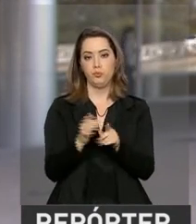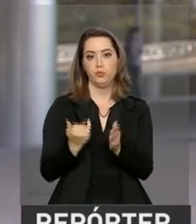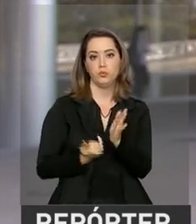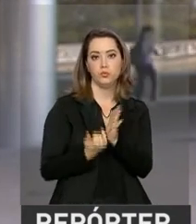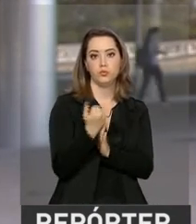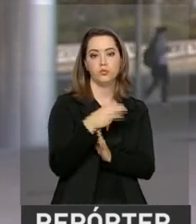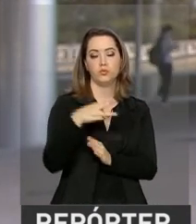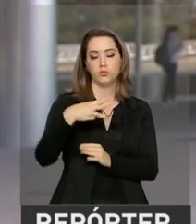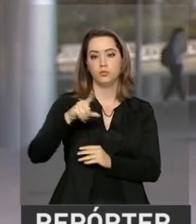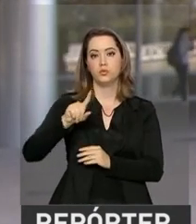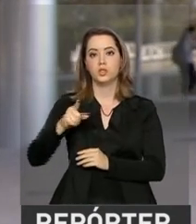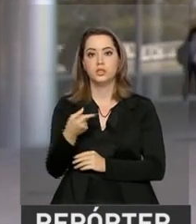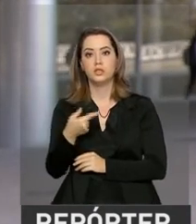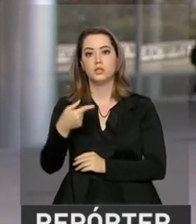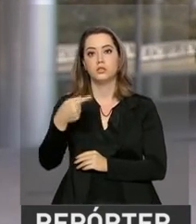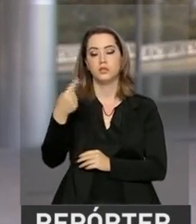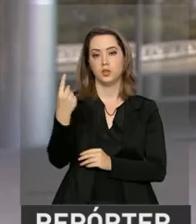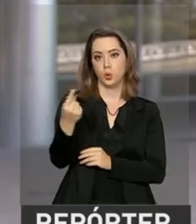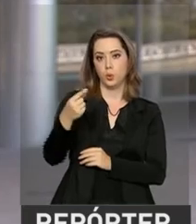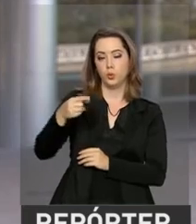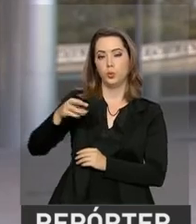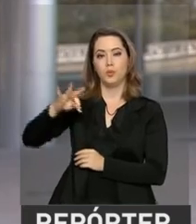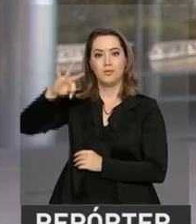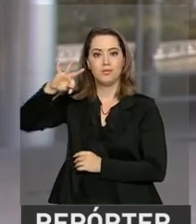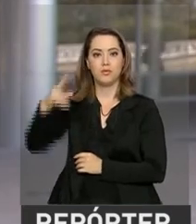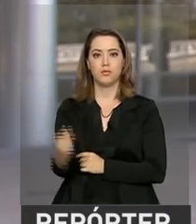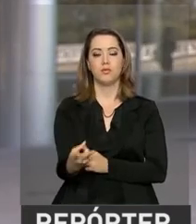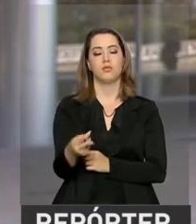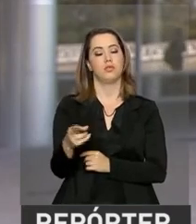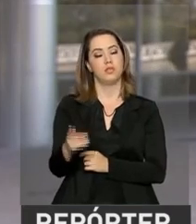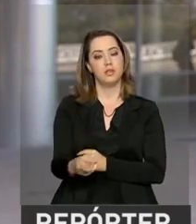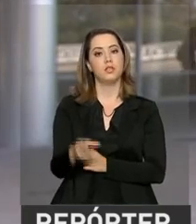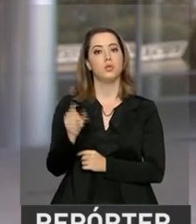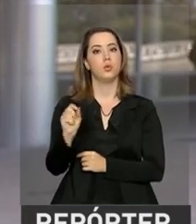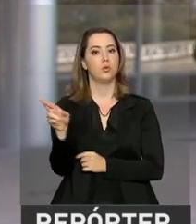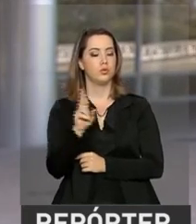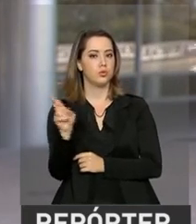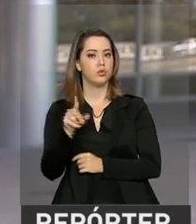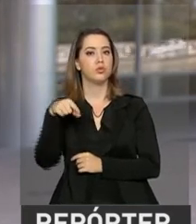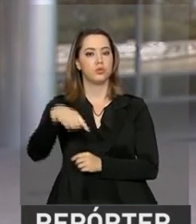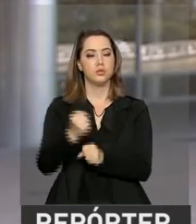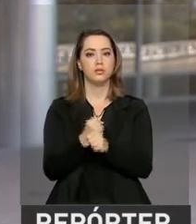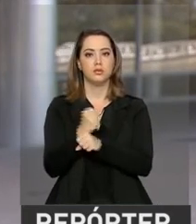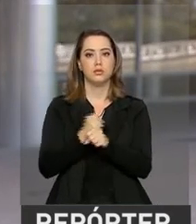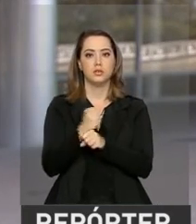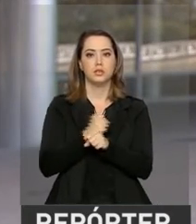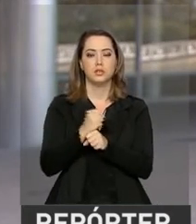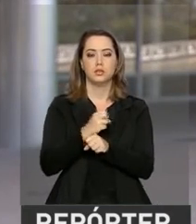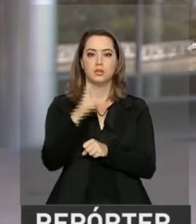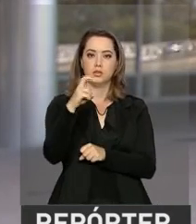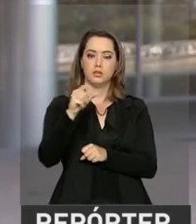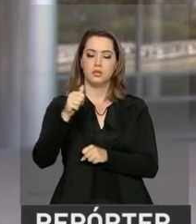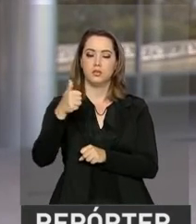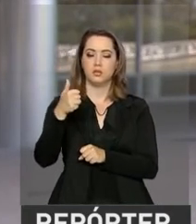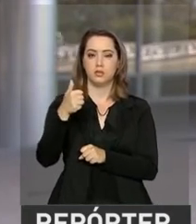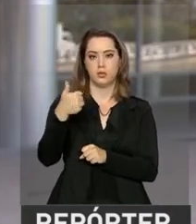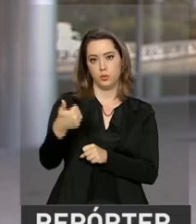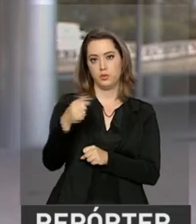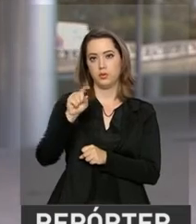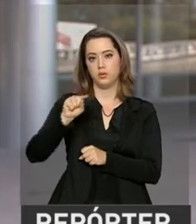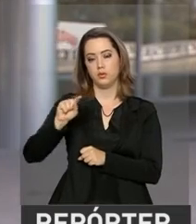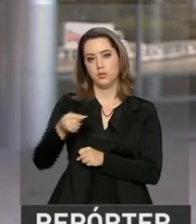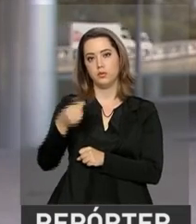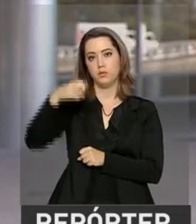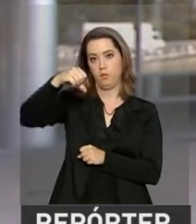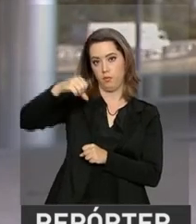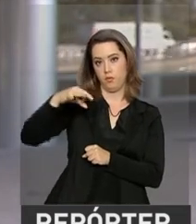a 3,1 trilhões de reais em junho deste ano, que é o equivalente aí a 51,9% do